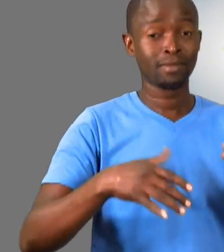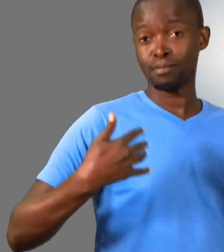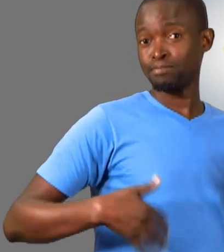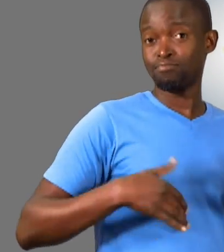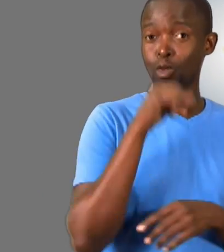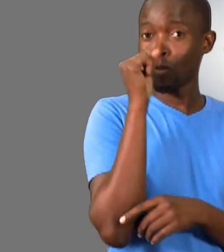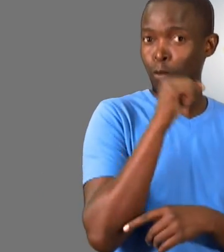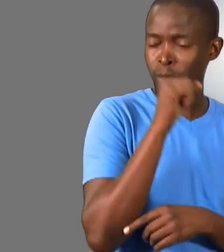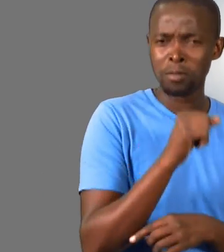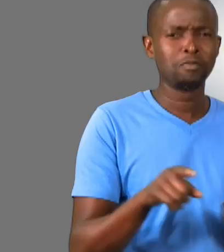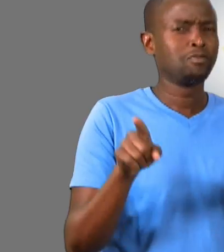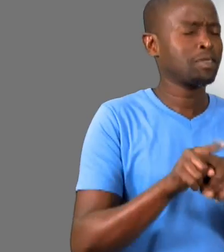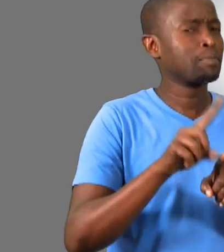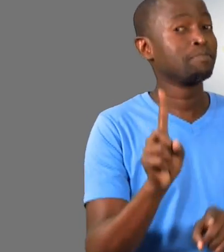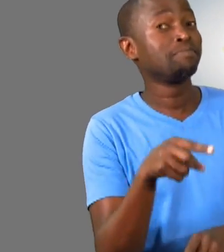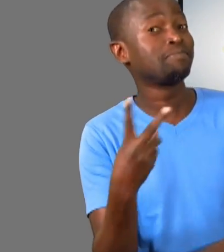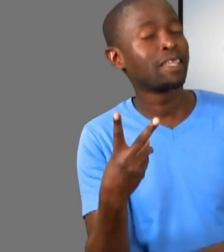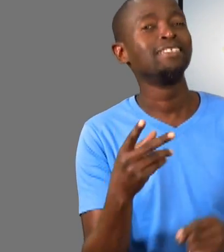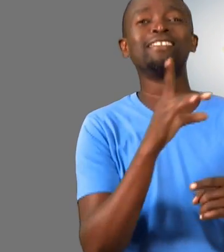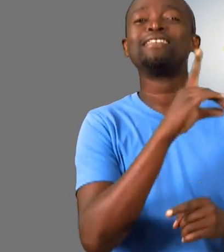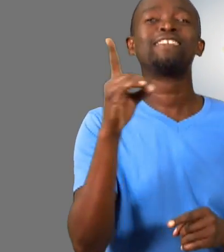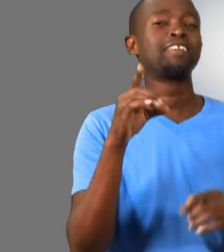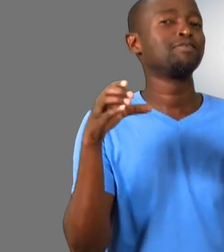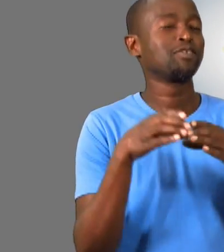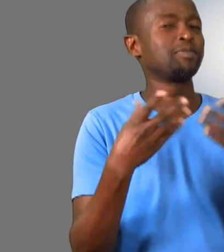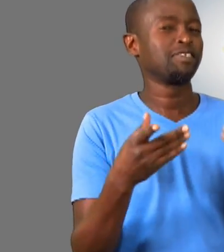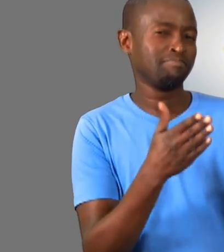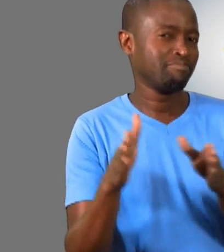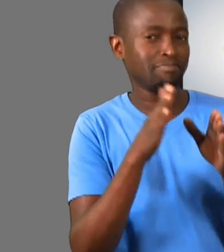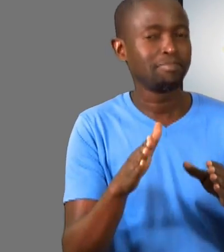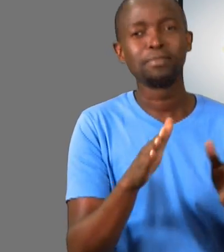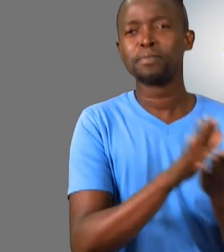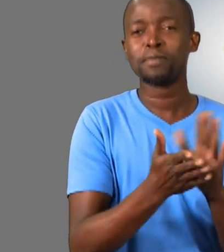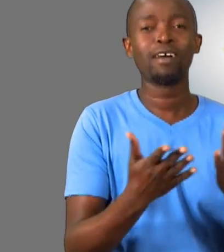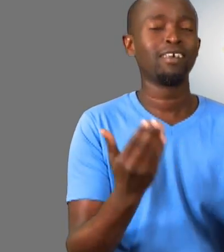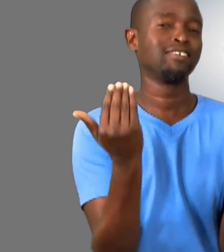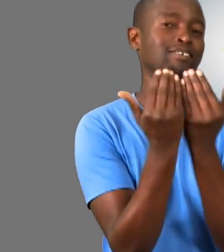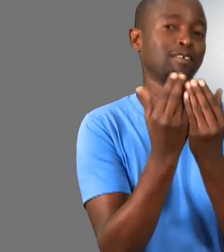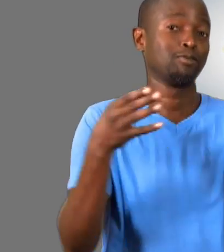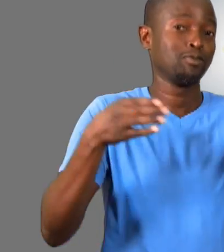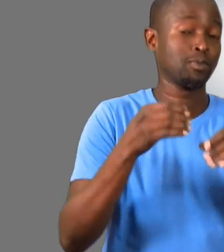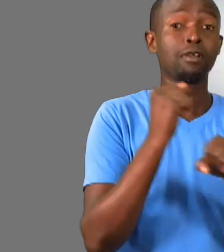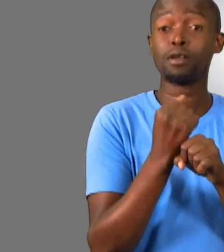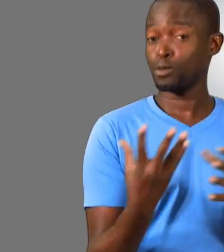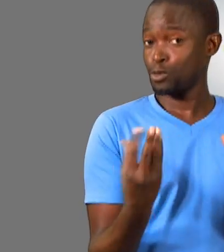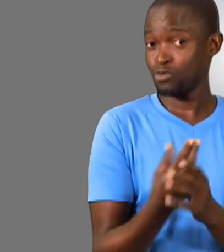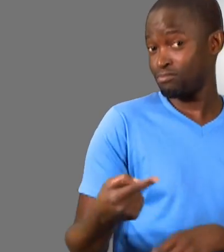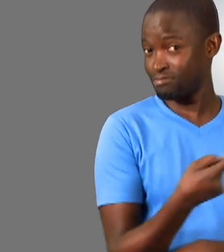banda de música enquanto surdos formaram um grupo de teatro e juntos trabalham